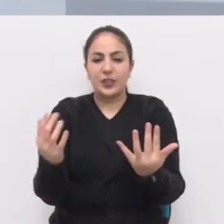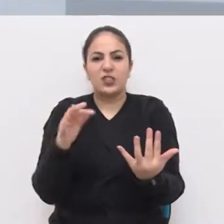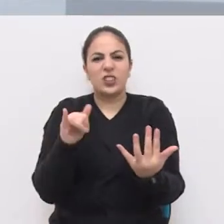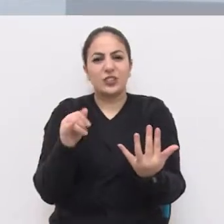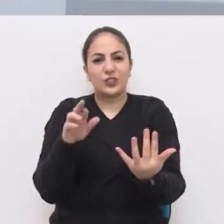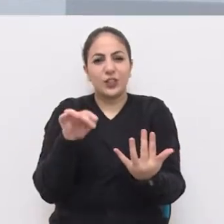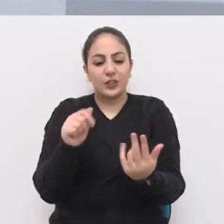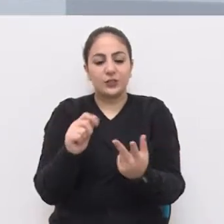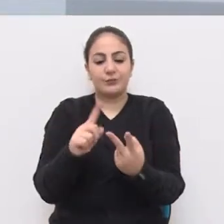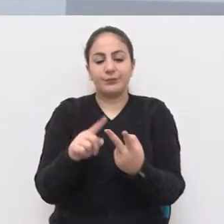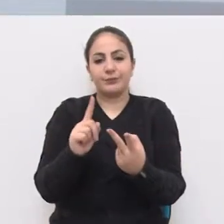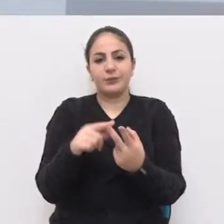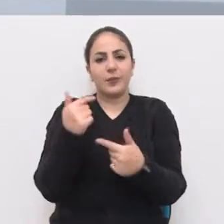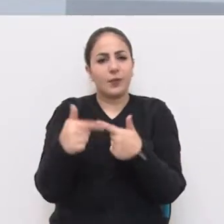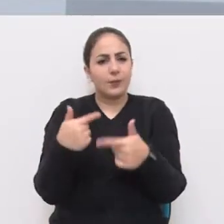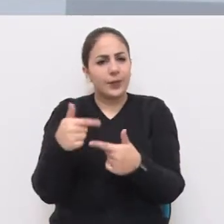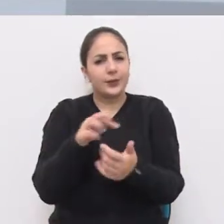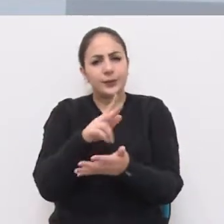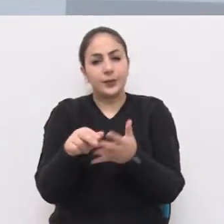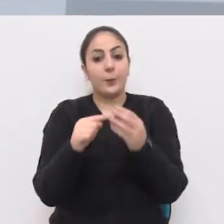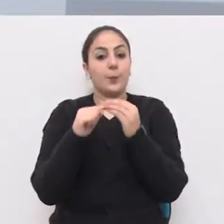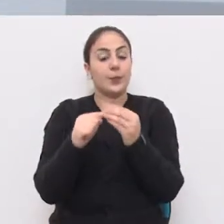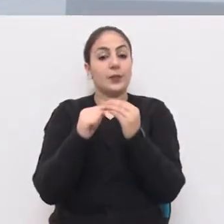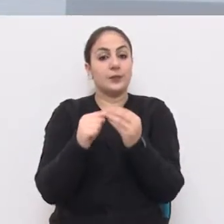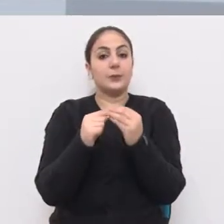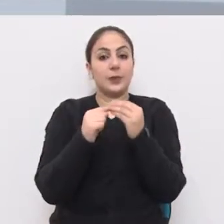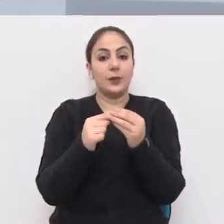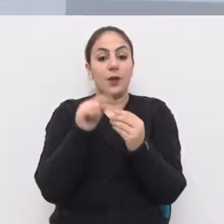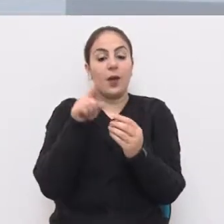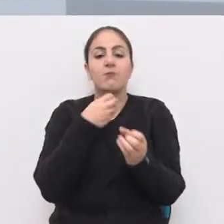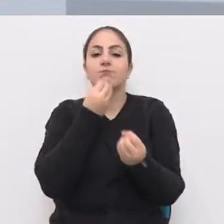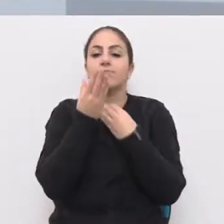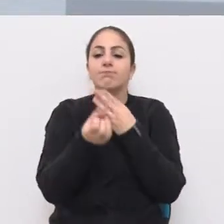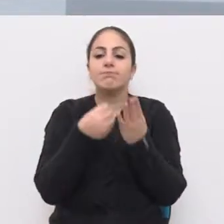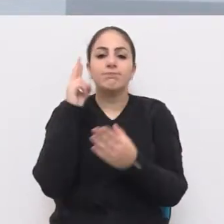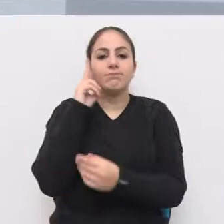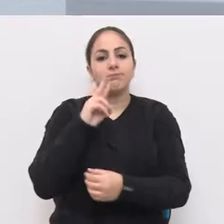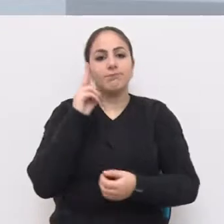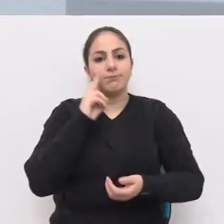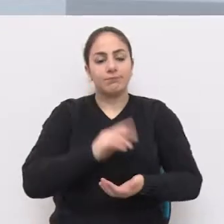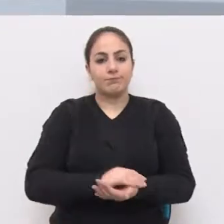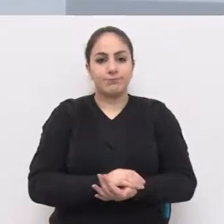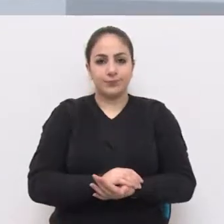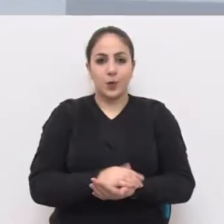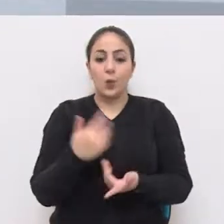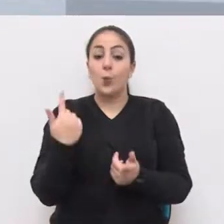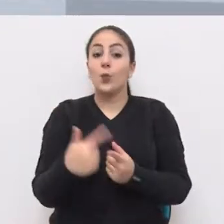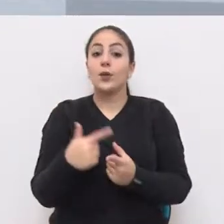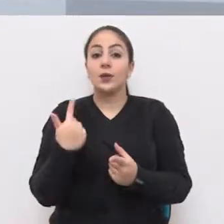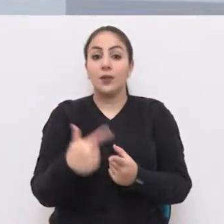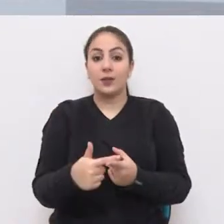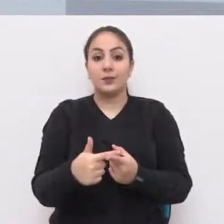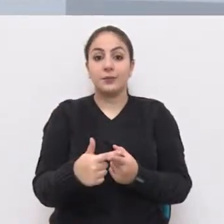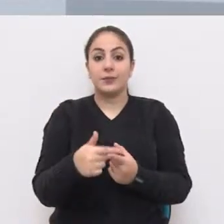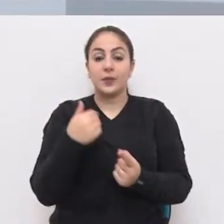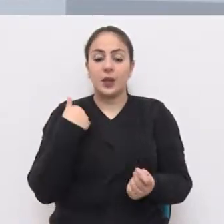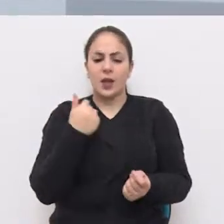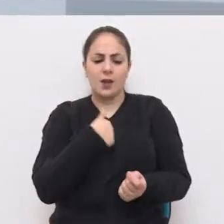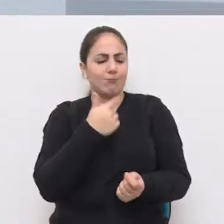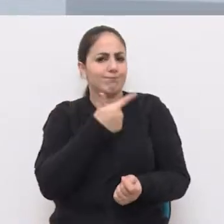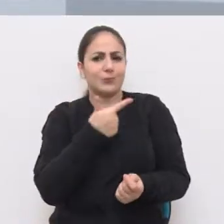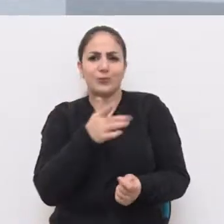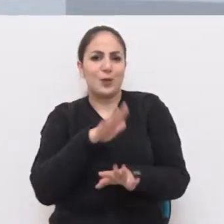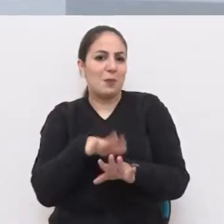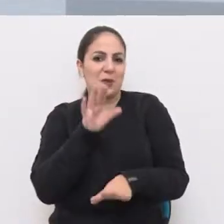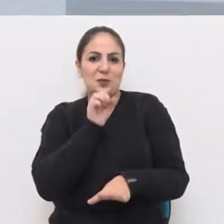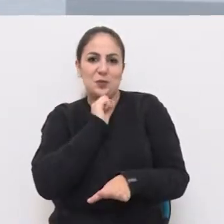de trabalhos, mas o principalmente seria a contação de história, né? Porque eu não tenho mais